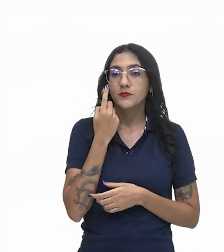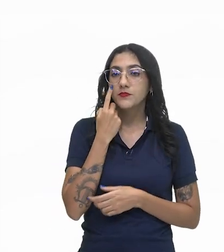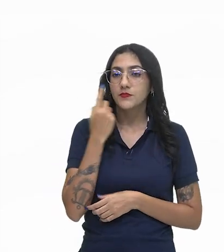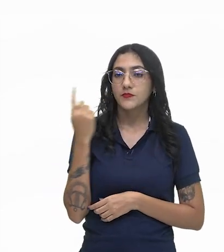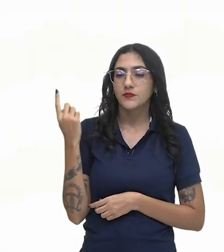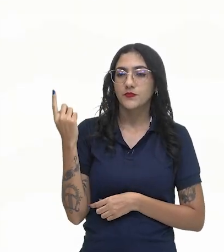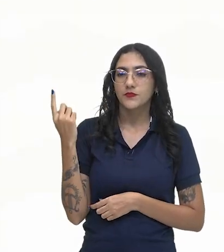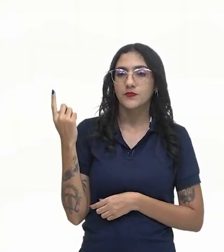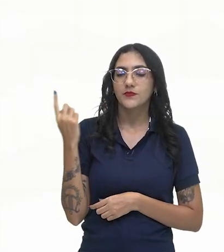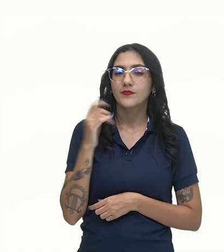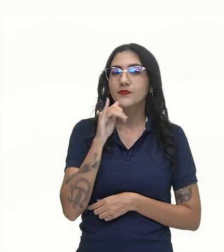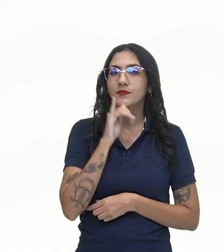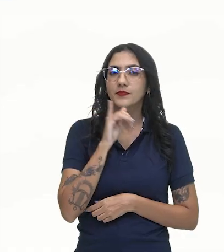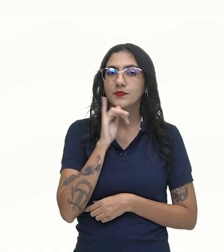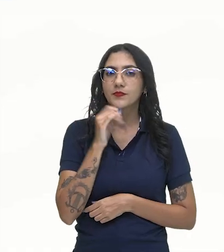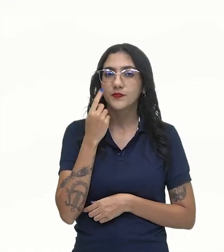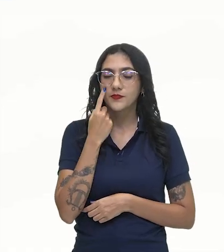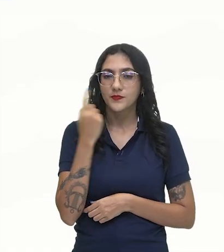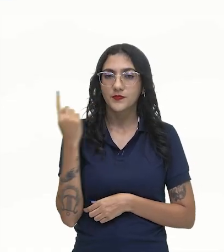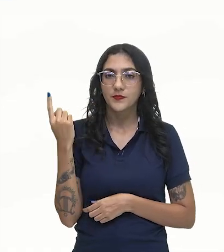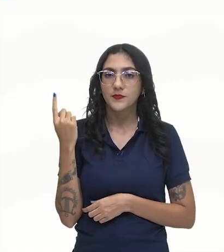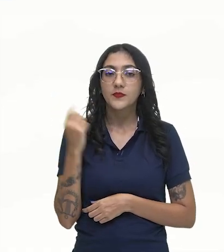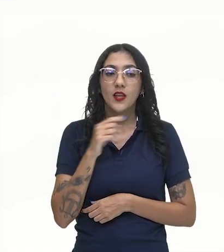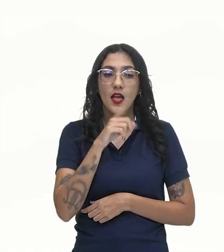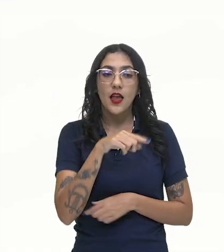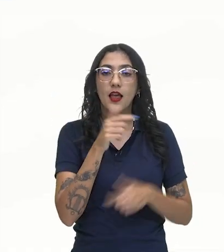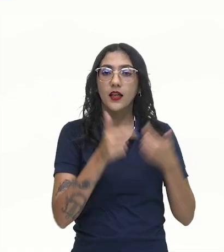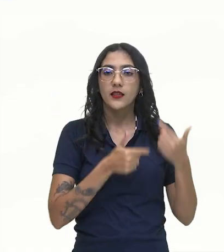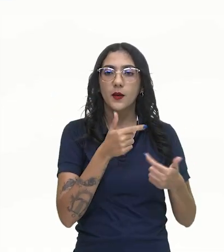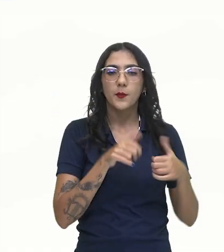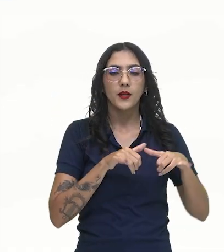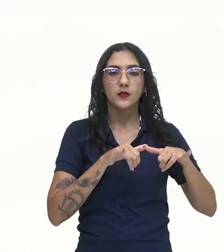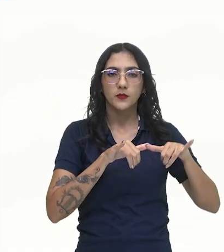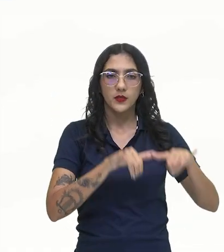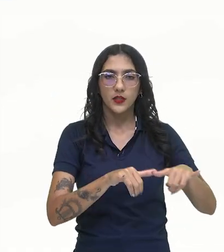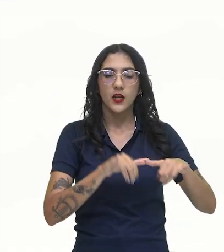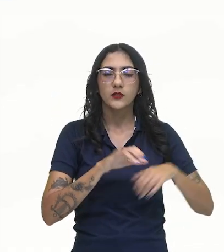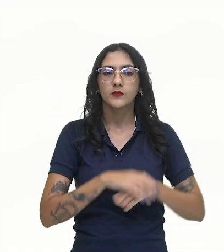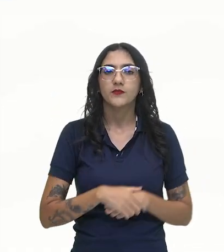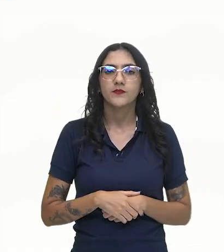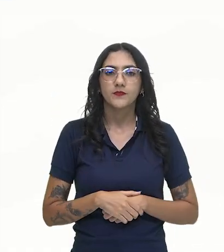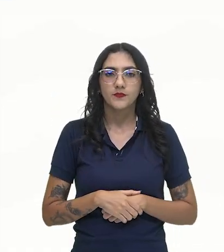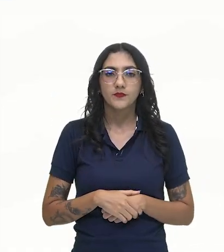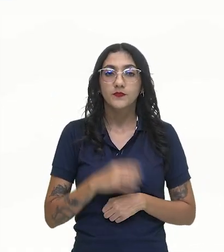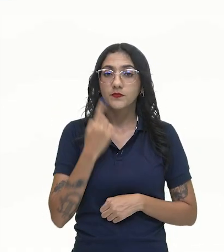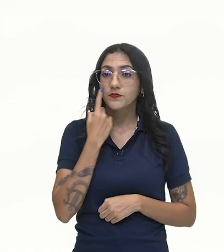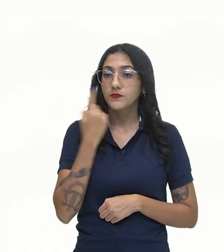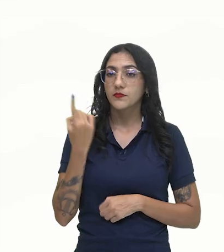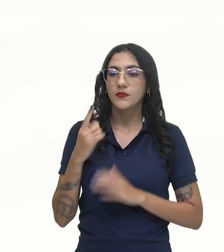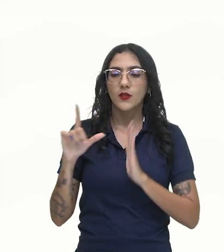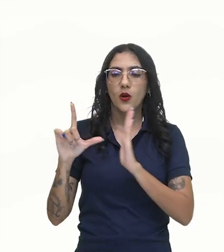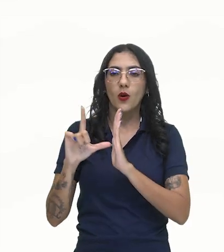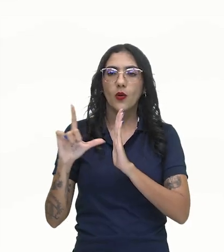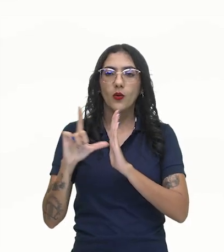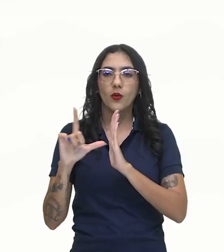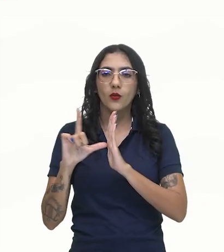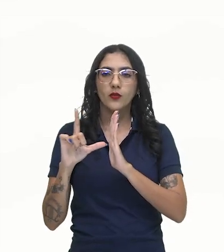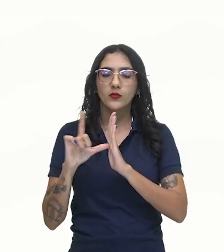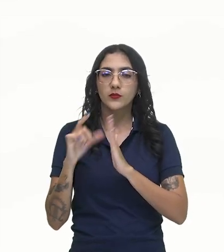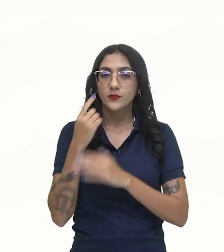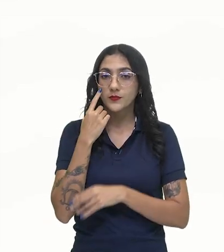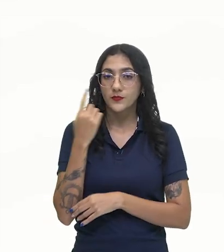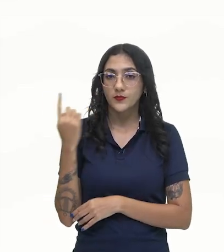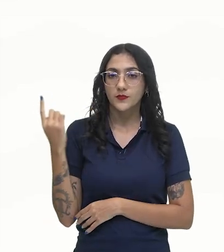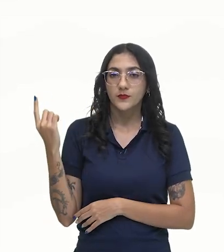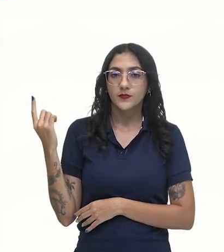My sister works at a supermarket. Ela trabalha no supermercado. Shops, lojas. Today there is a good